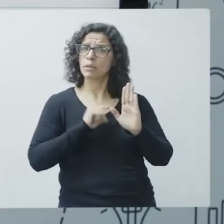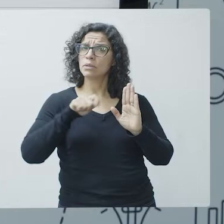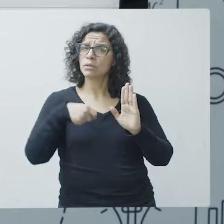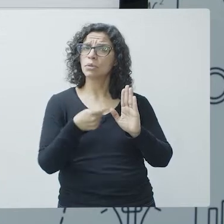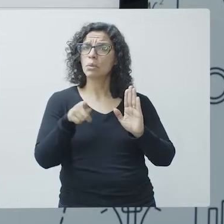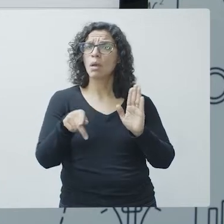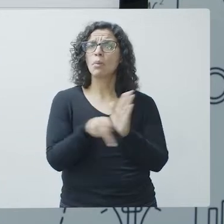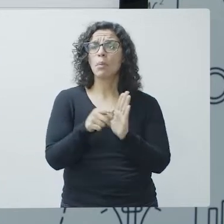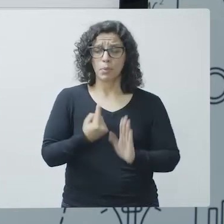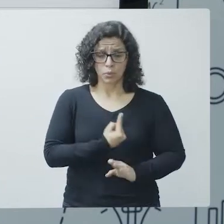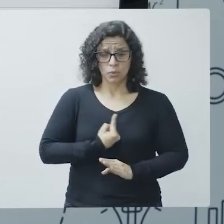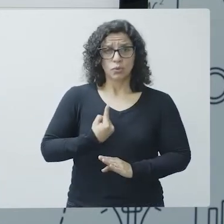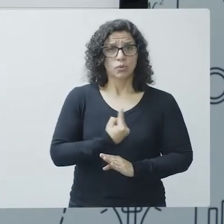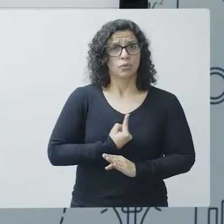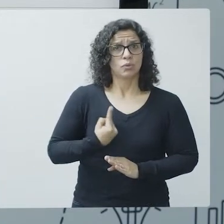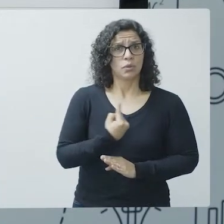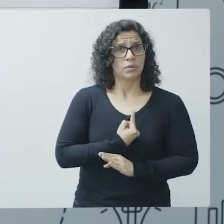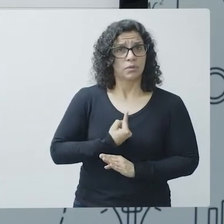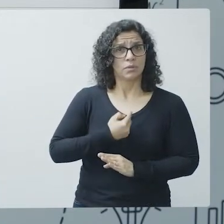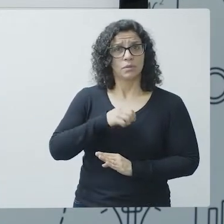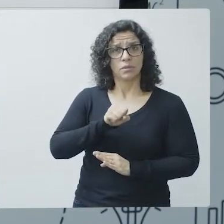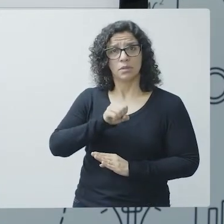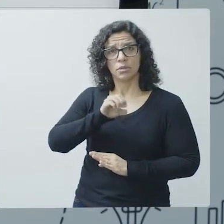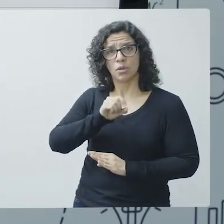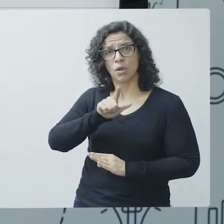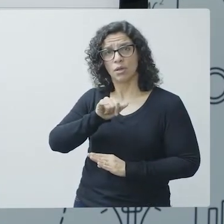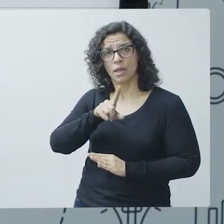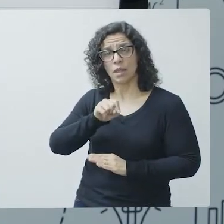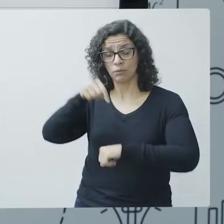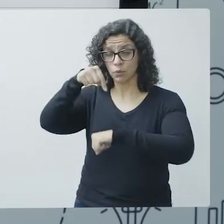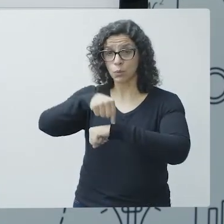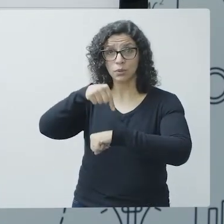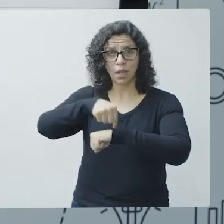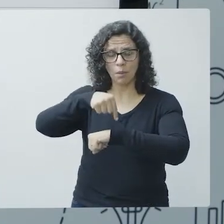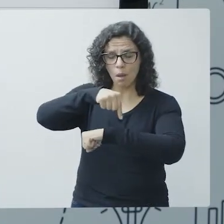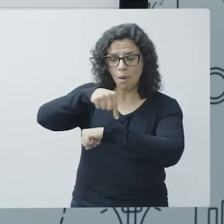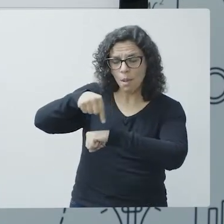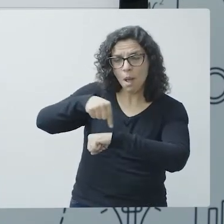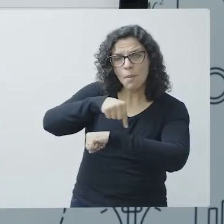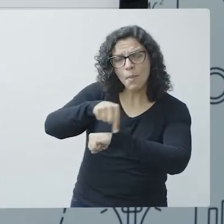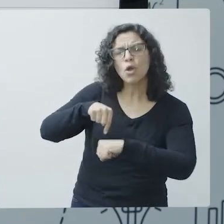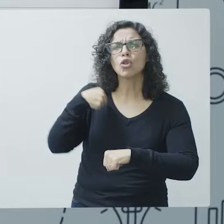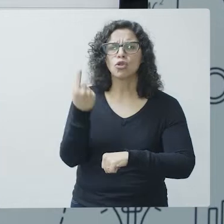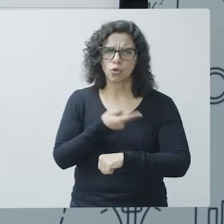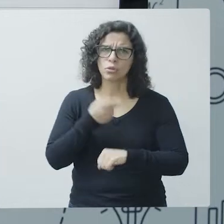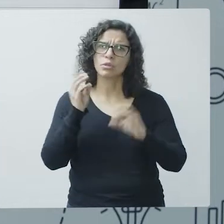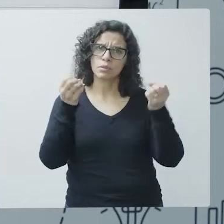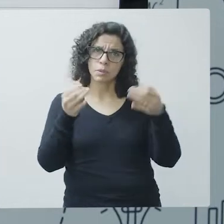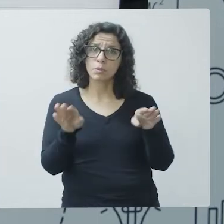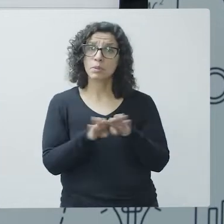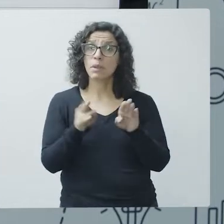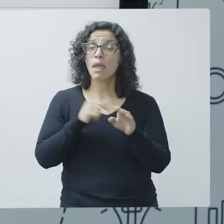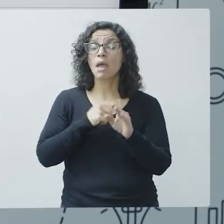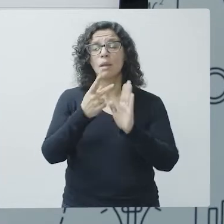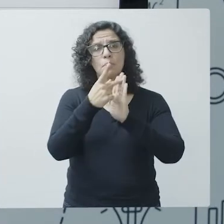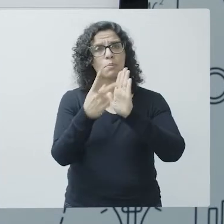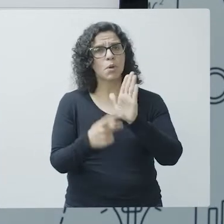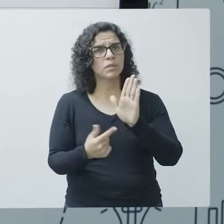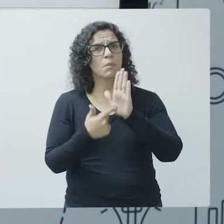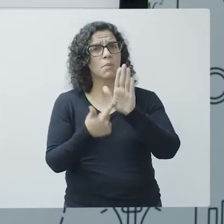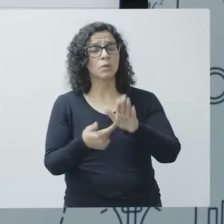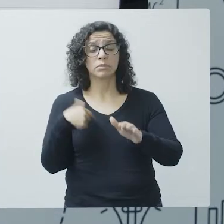quê? Com a solidão, o tempo, né? Que é o tempo que a gente já falou, trabalha com aquilo que